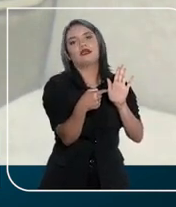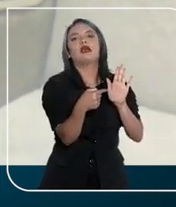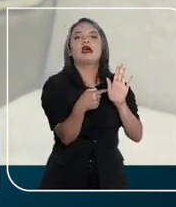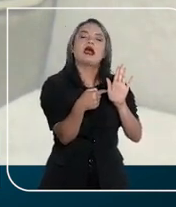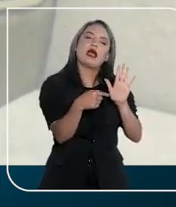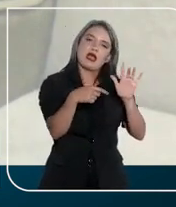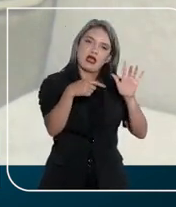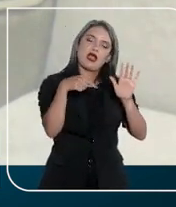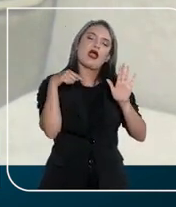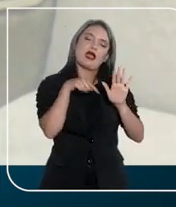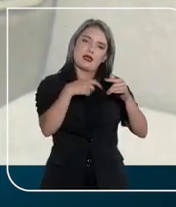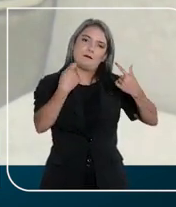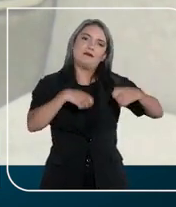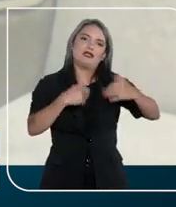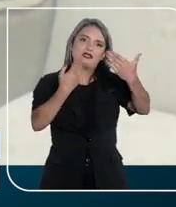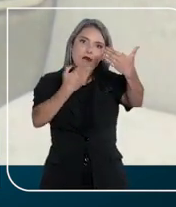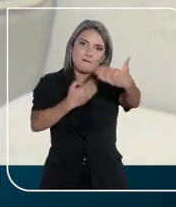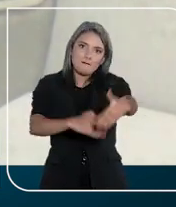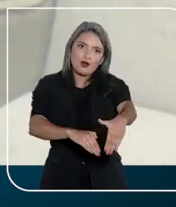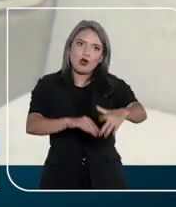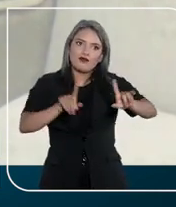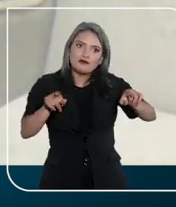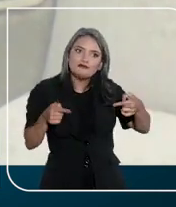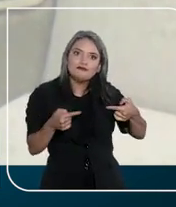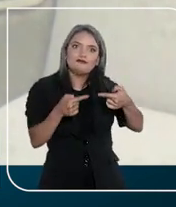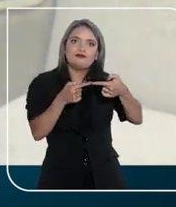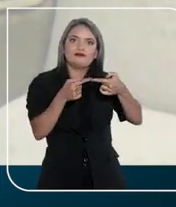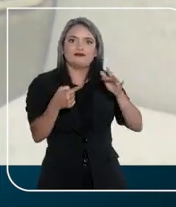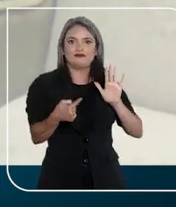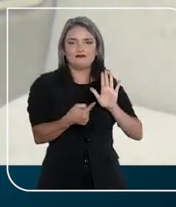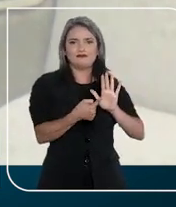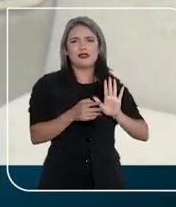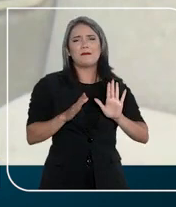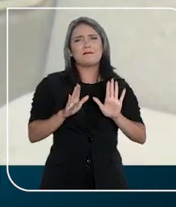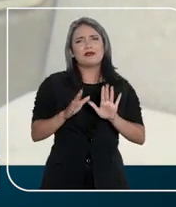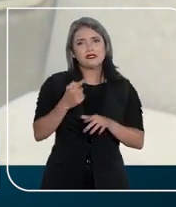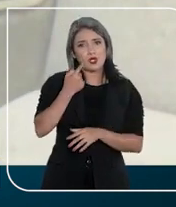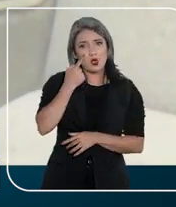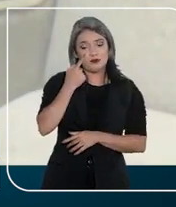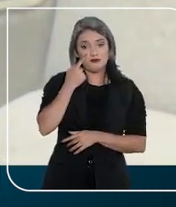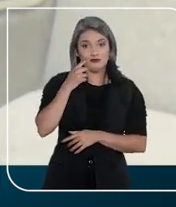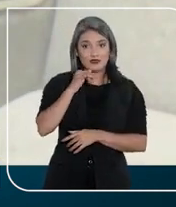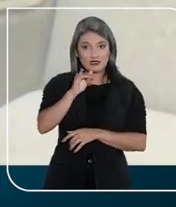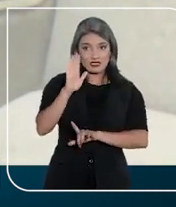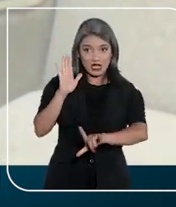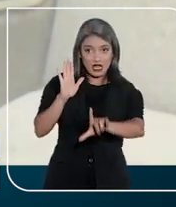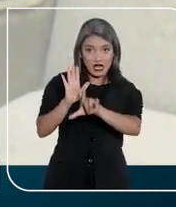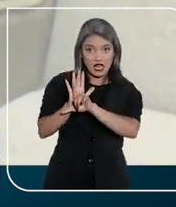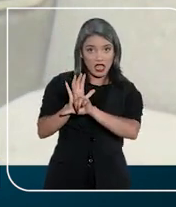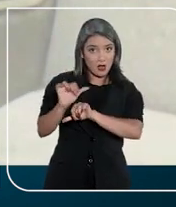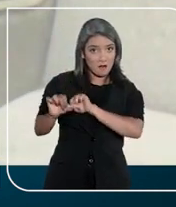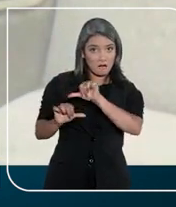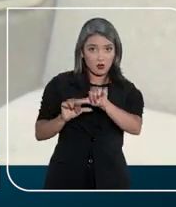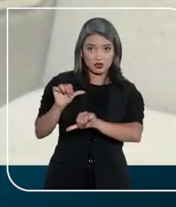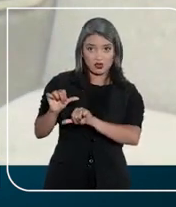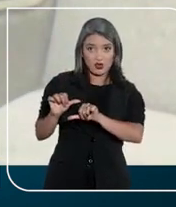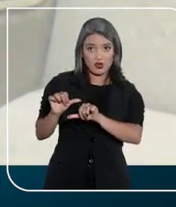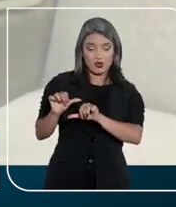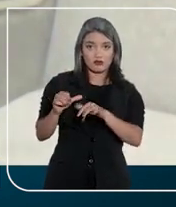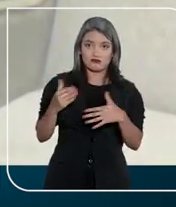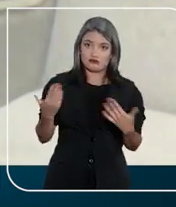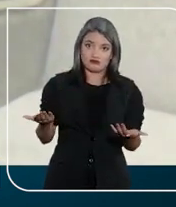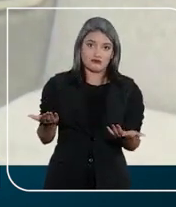serão objeto de questionamentos. Agora, veja, se uma lei é alterada, é a mesma lei,